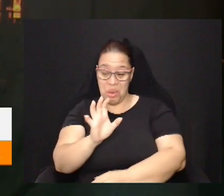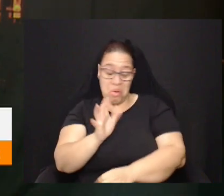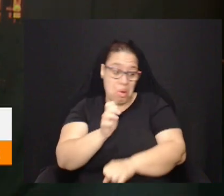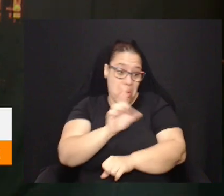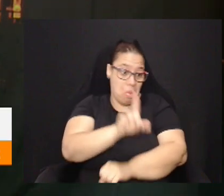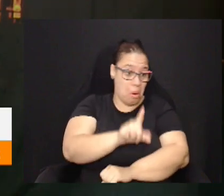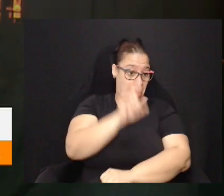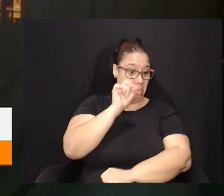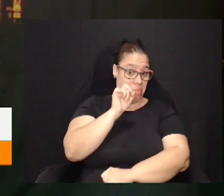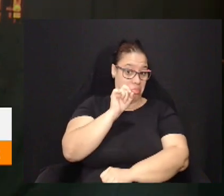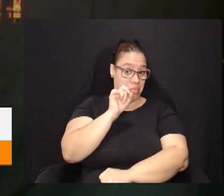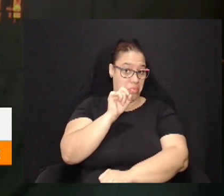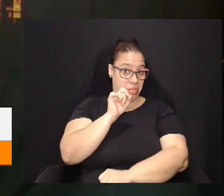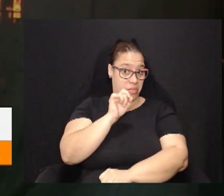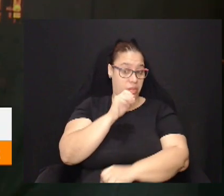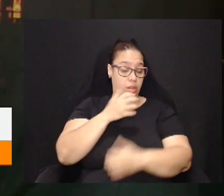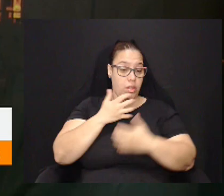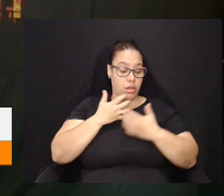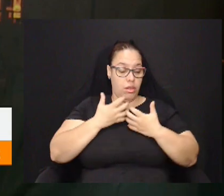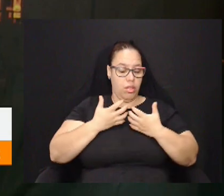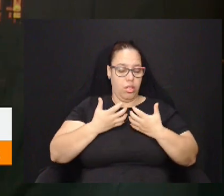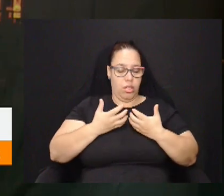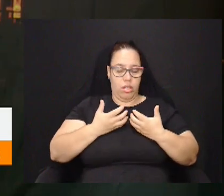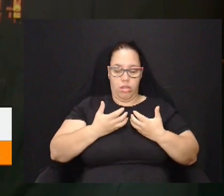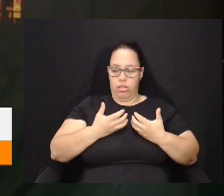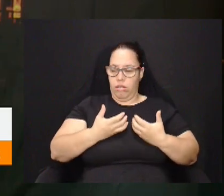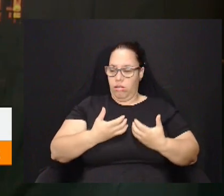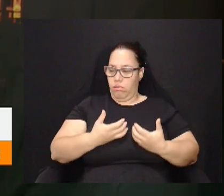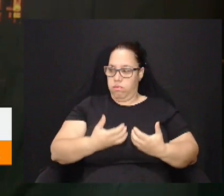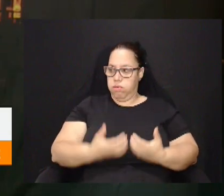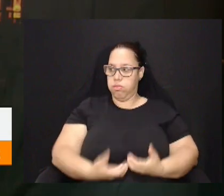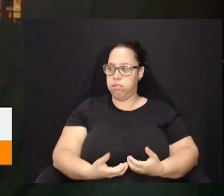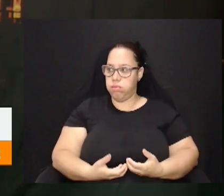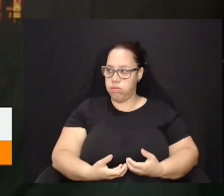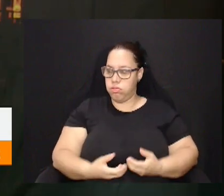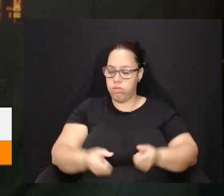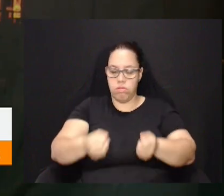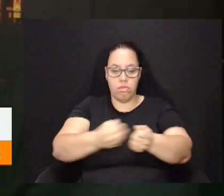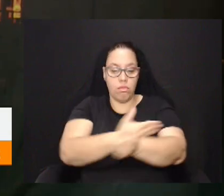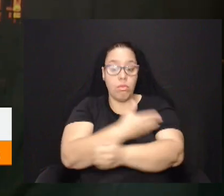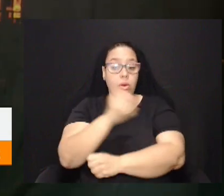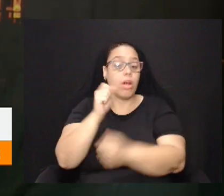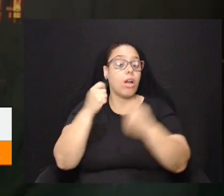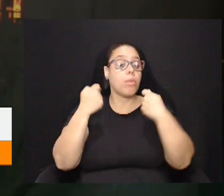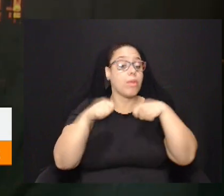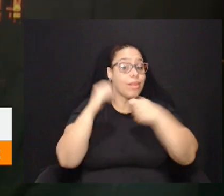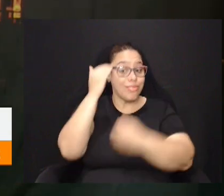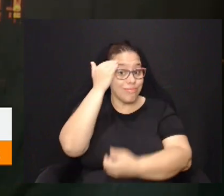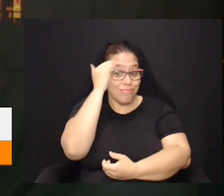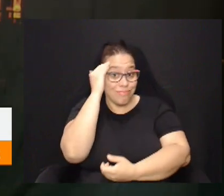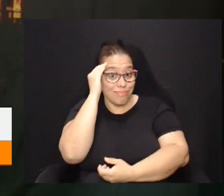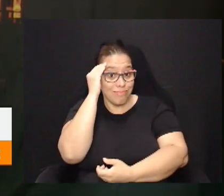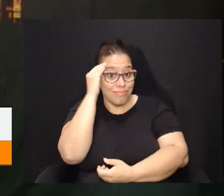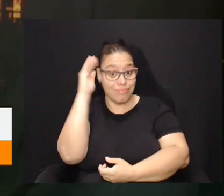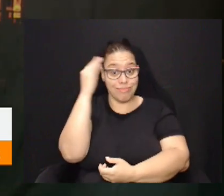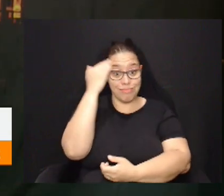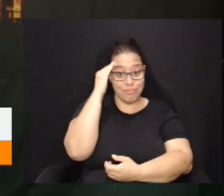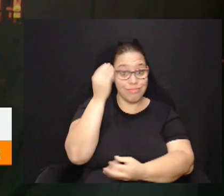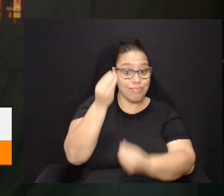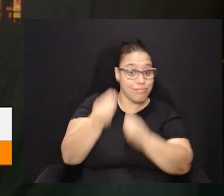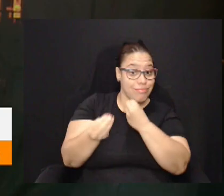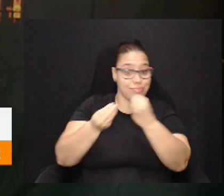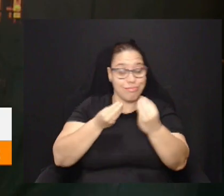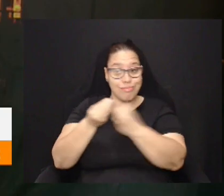do esgotamento emocional. Então, a gente precisa entender, né? Saber compreender e lidar com esses